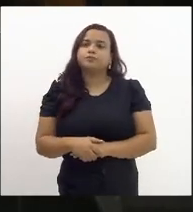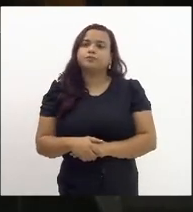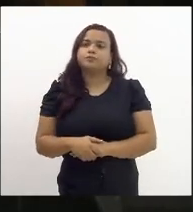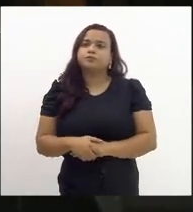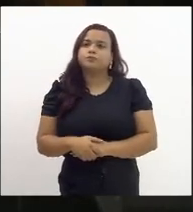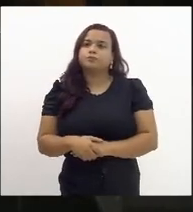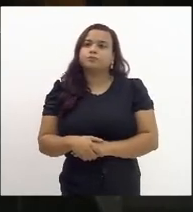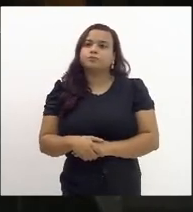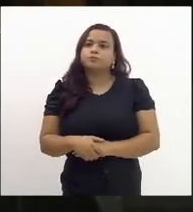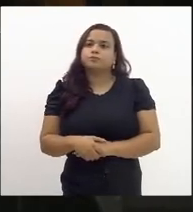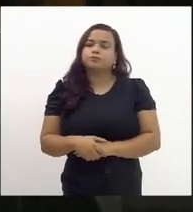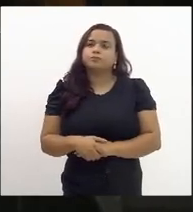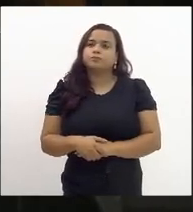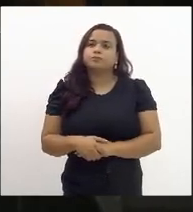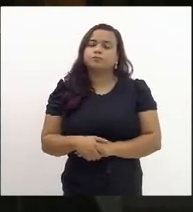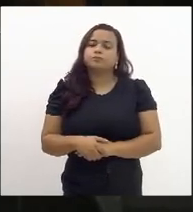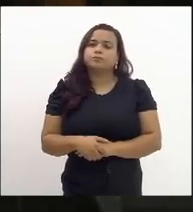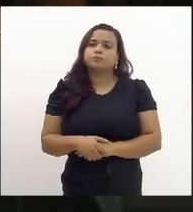Neste